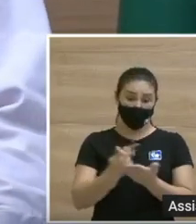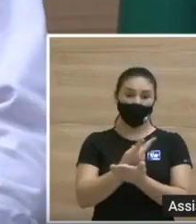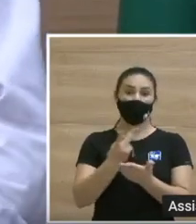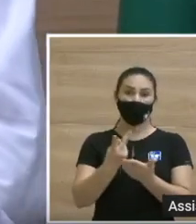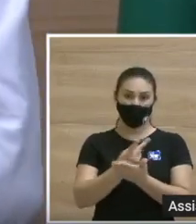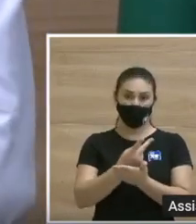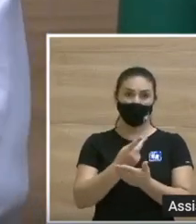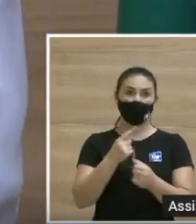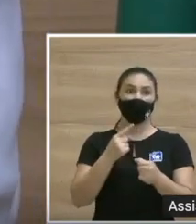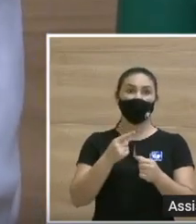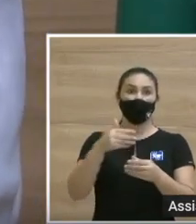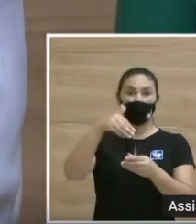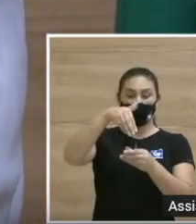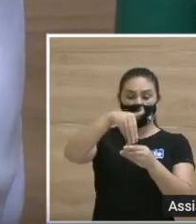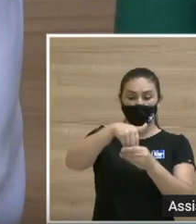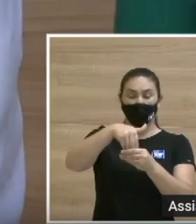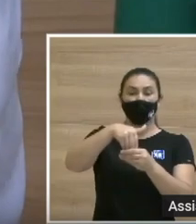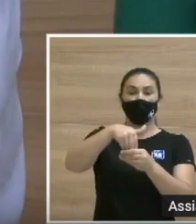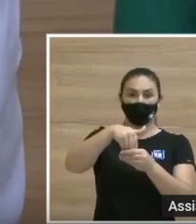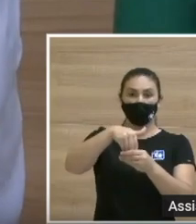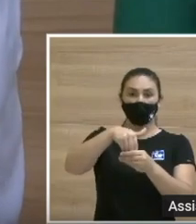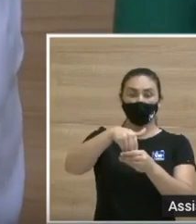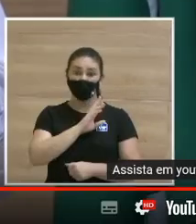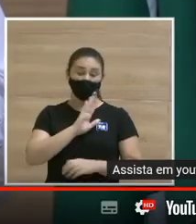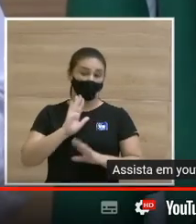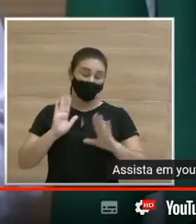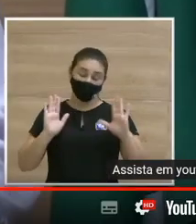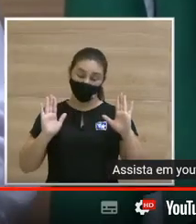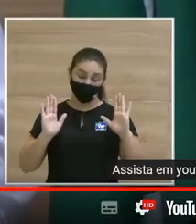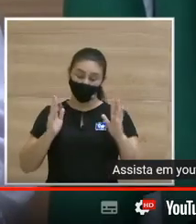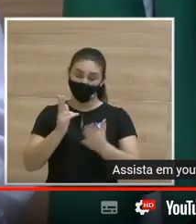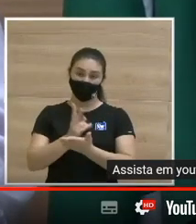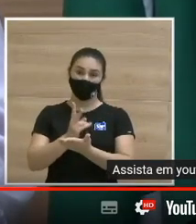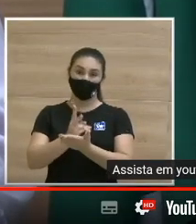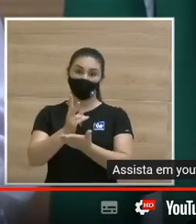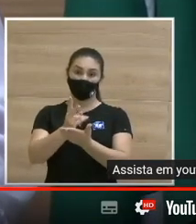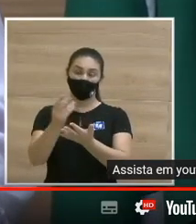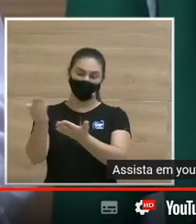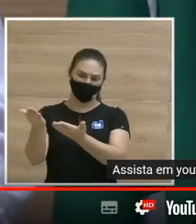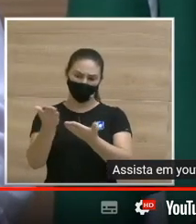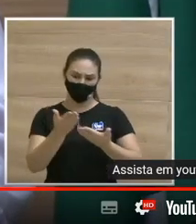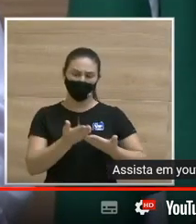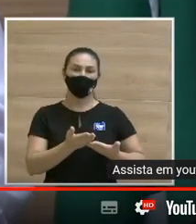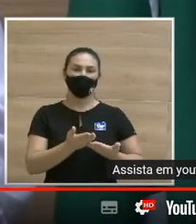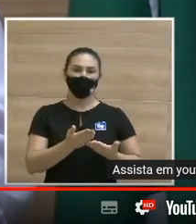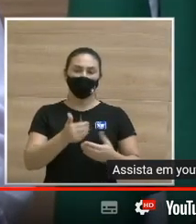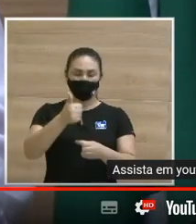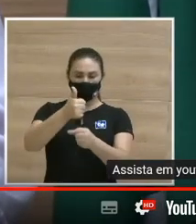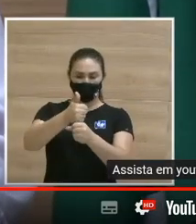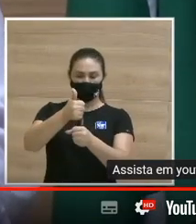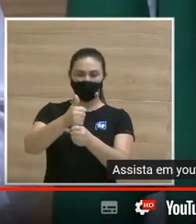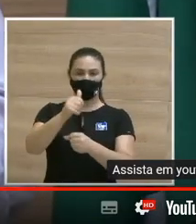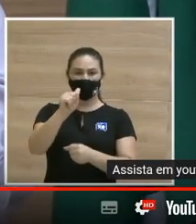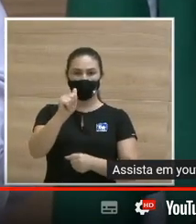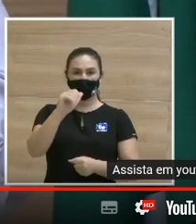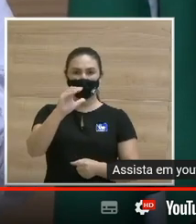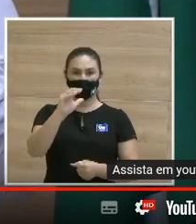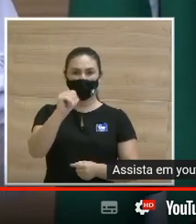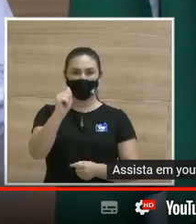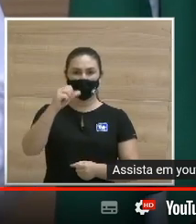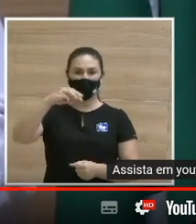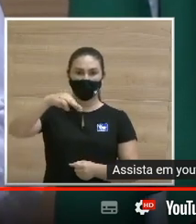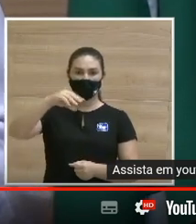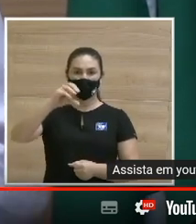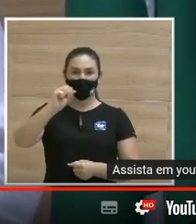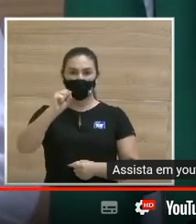que é fundamental a participação na entidade. Estaremos, na sequência, convidando a diretoria da CANSOP para que